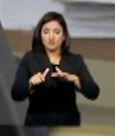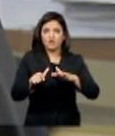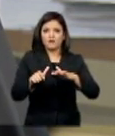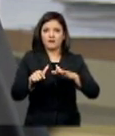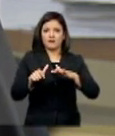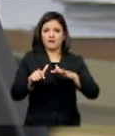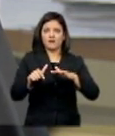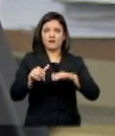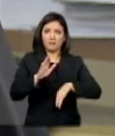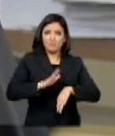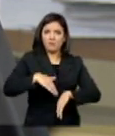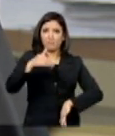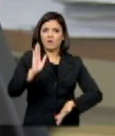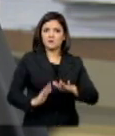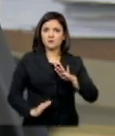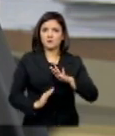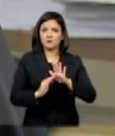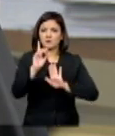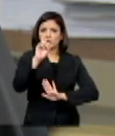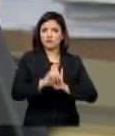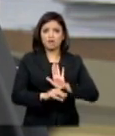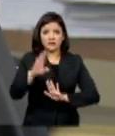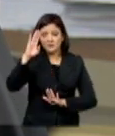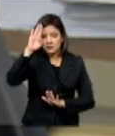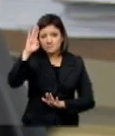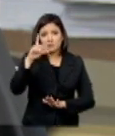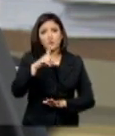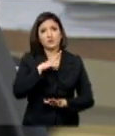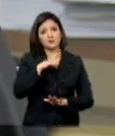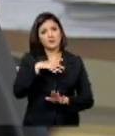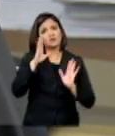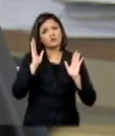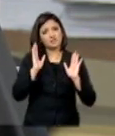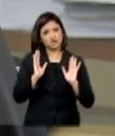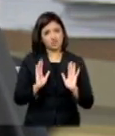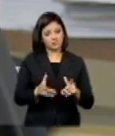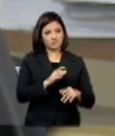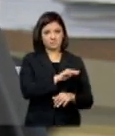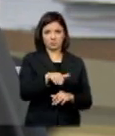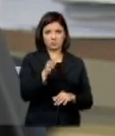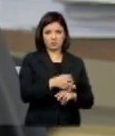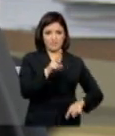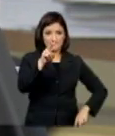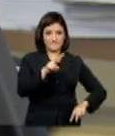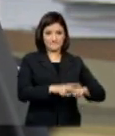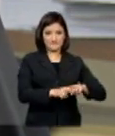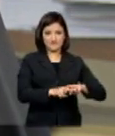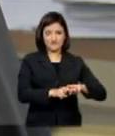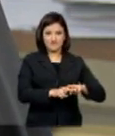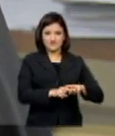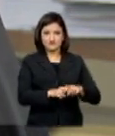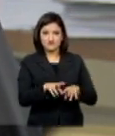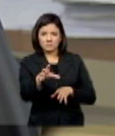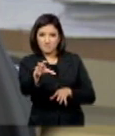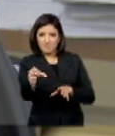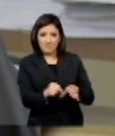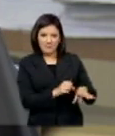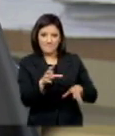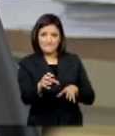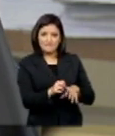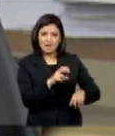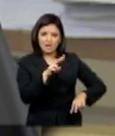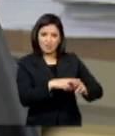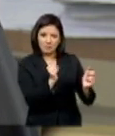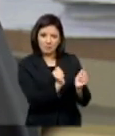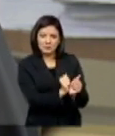desse direito fundamental estabelecendo a já extinta prisão para averiguações que também viola a norma